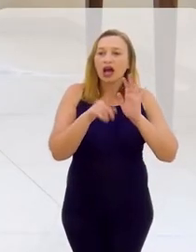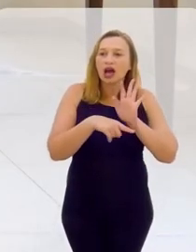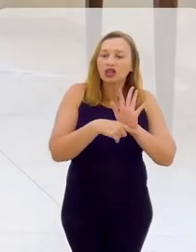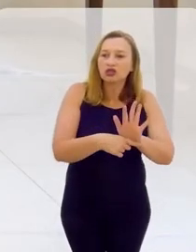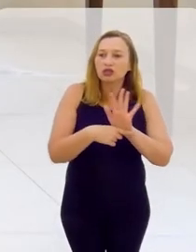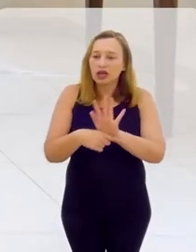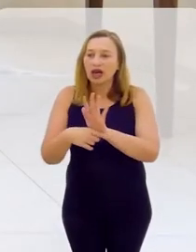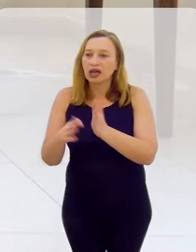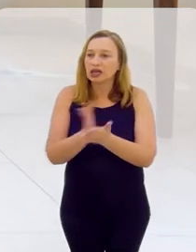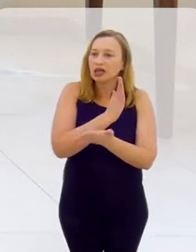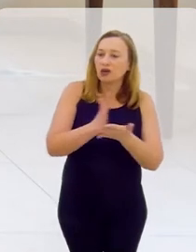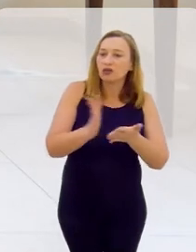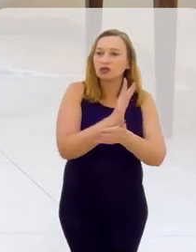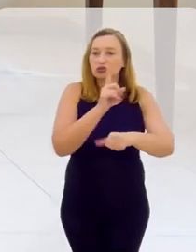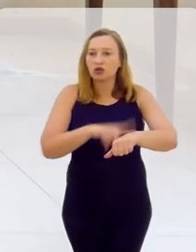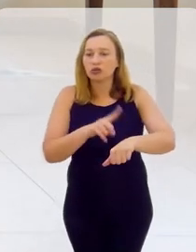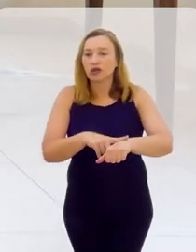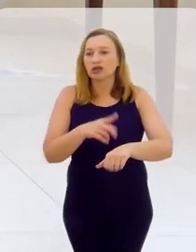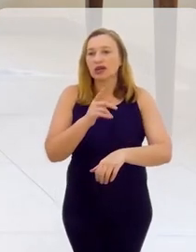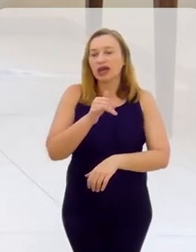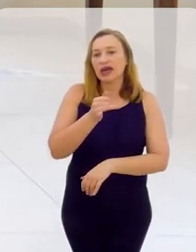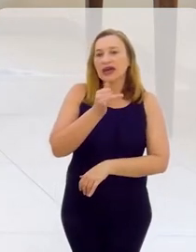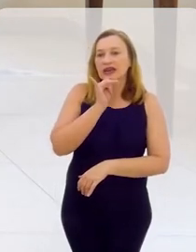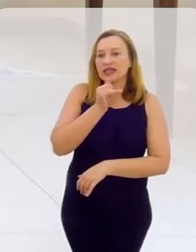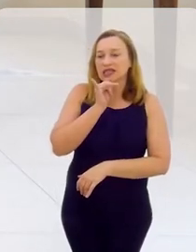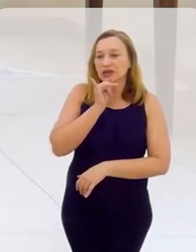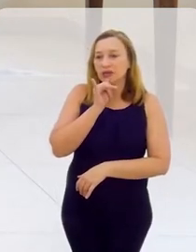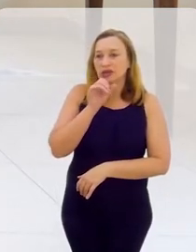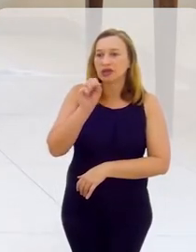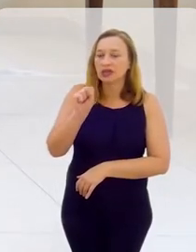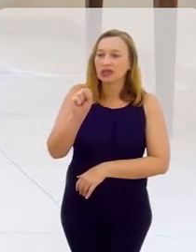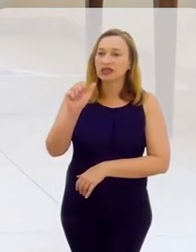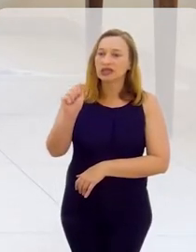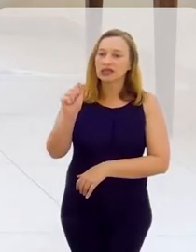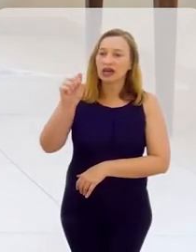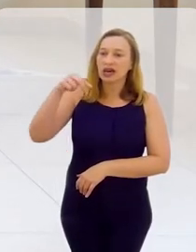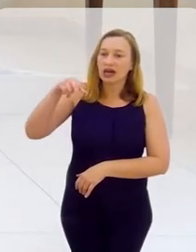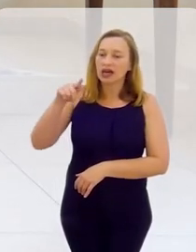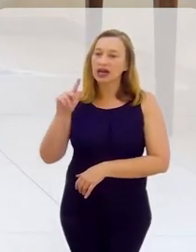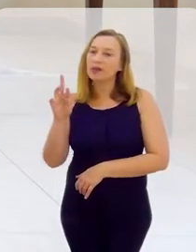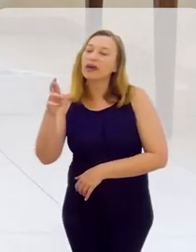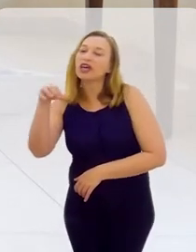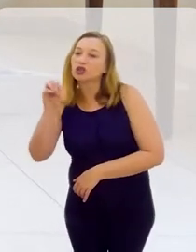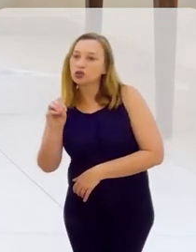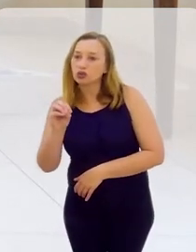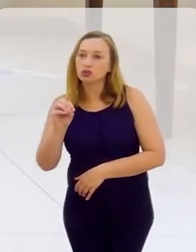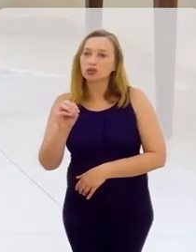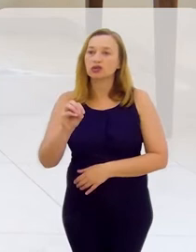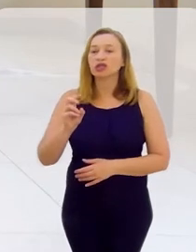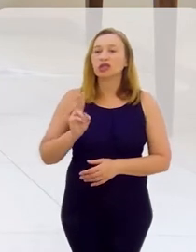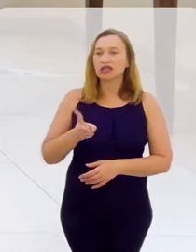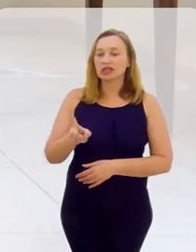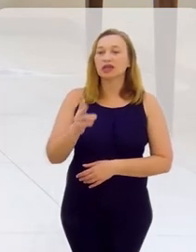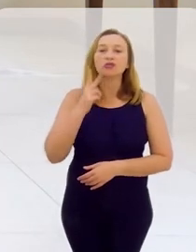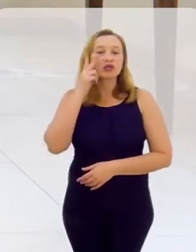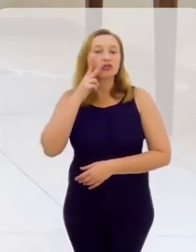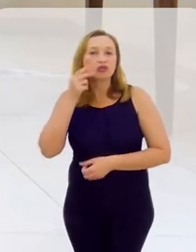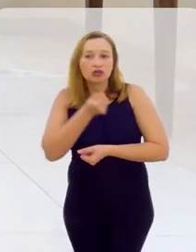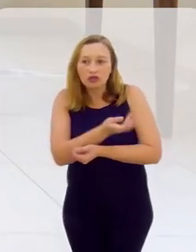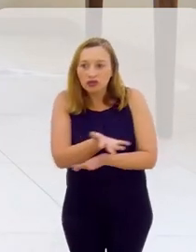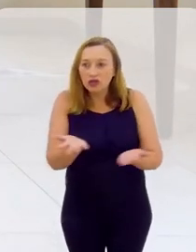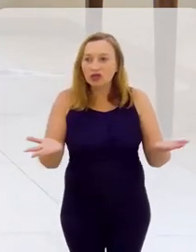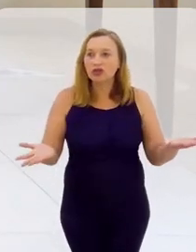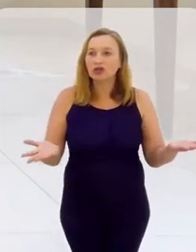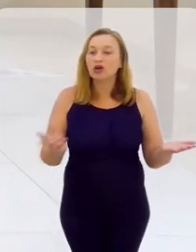algumas ordenanças, como por exemplo, o sacramento. Nós temos todo domingo nas reuniões públicas da igreja a ceia ou